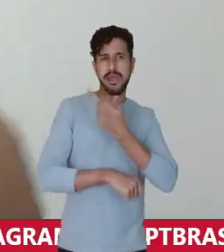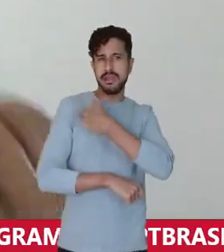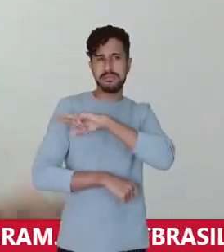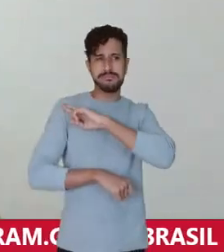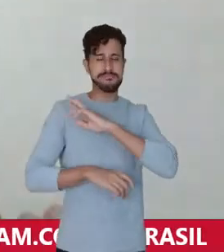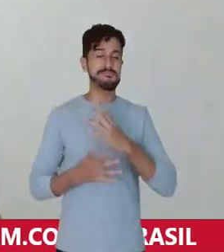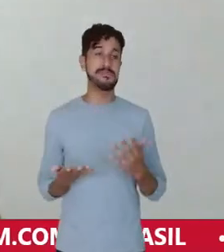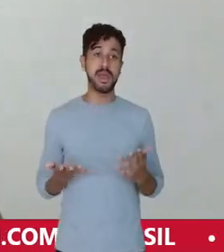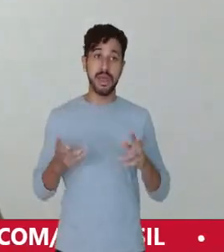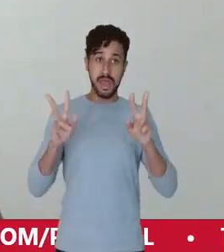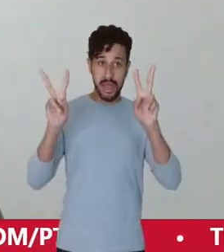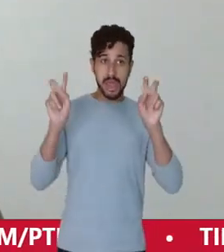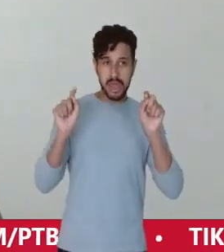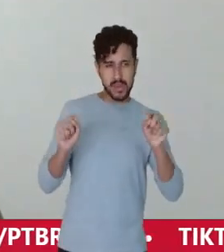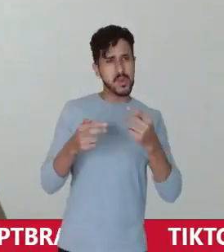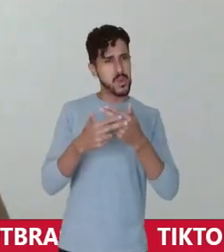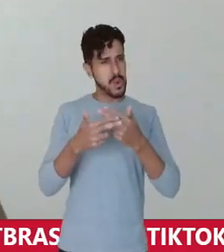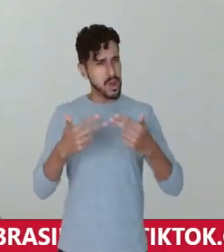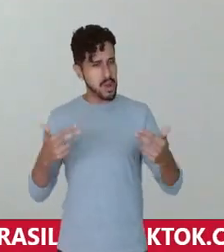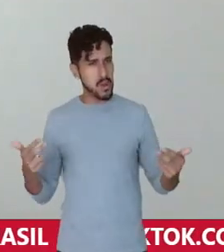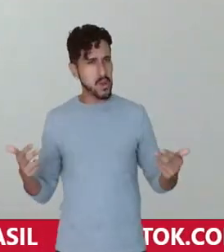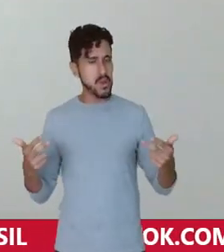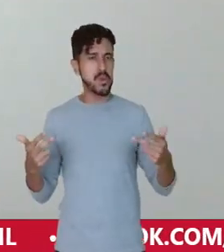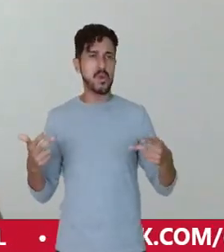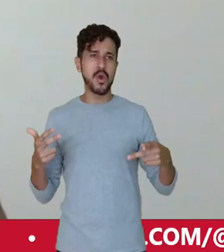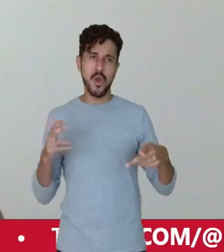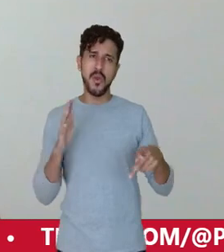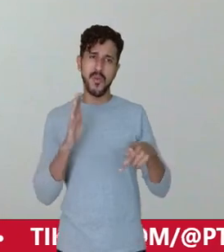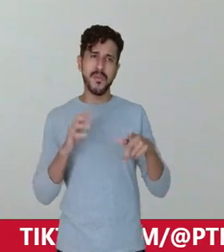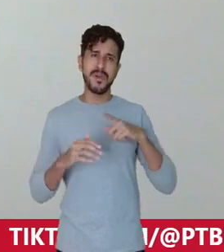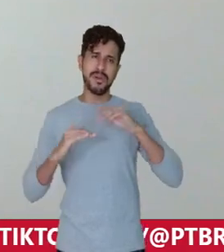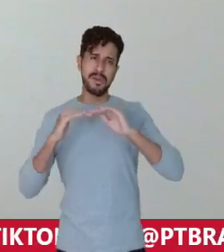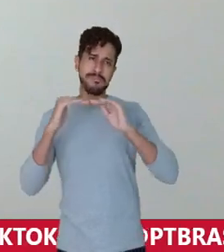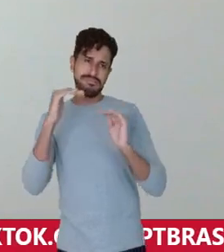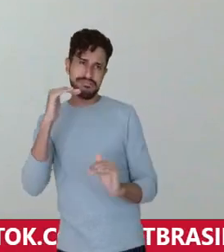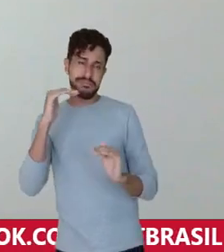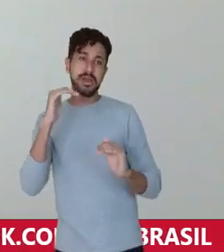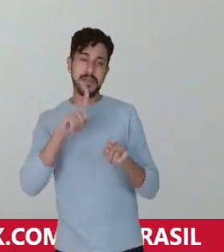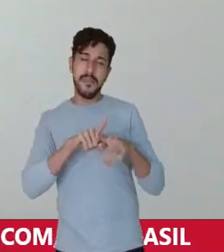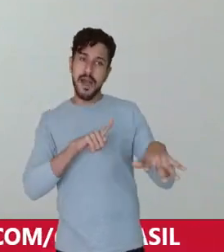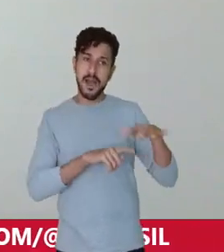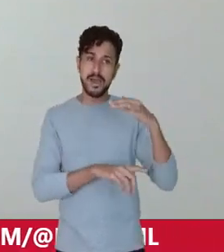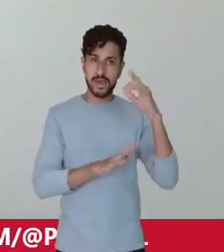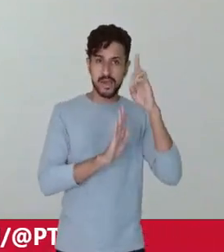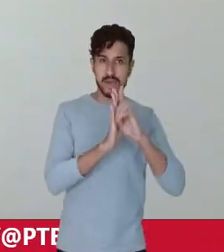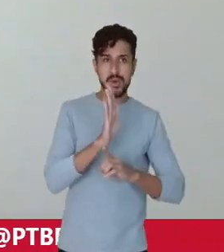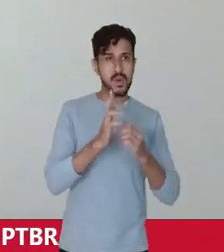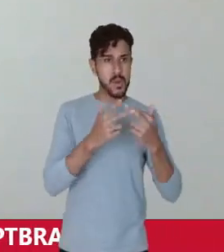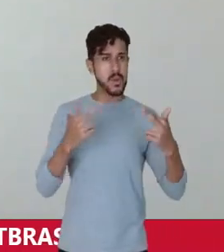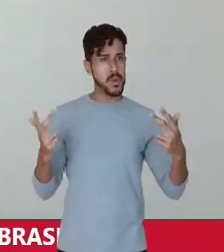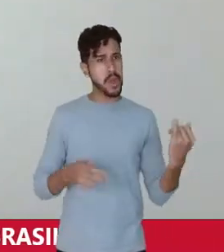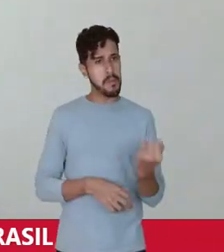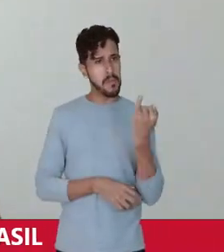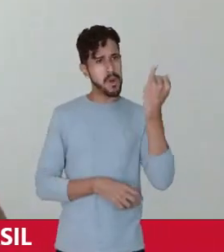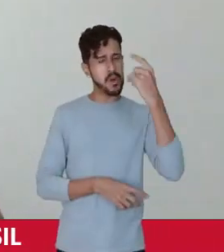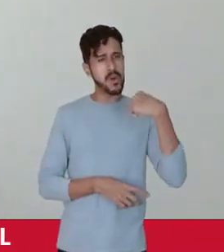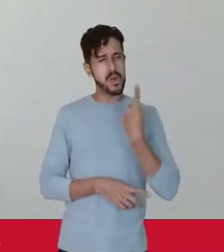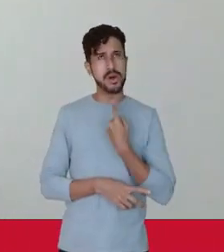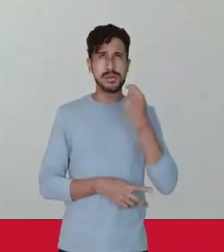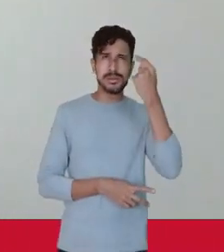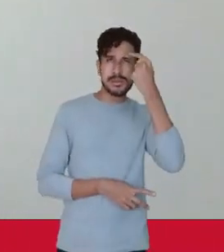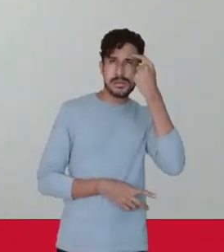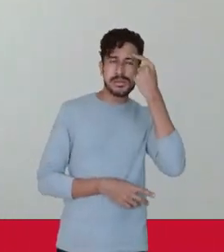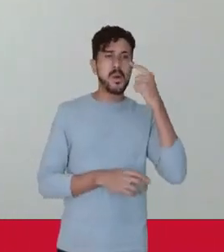Então, isso é uma questão do campo das desigualdades e dos direitos extremamente importante quando a gente pensa